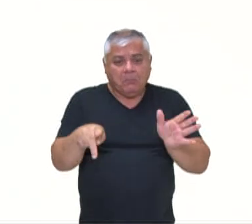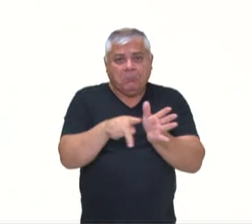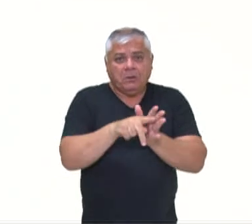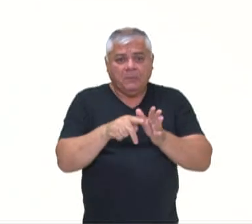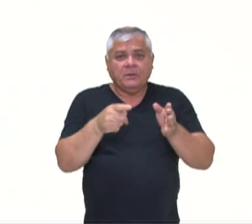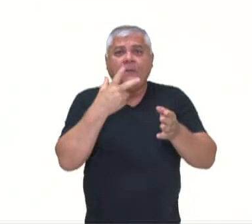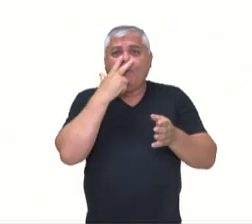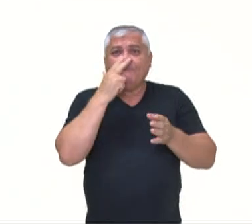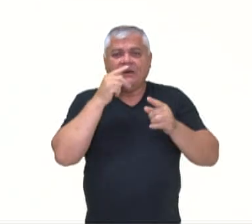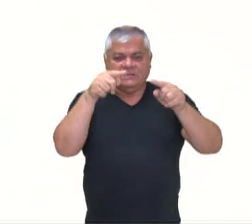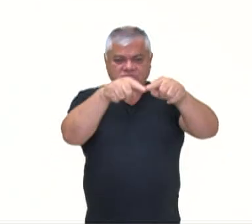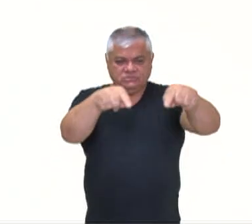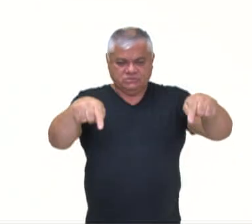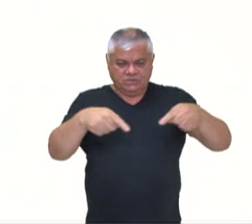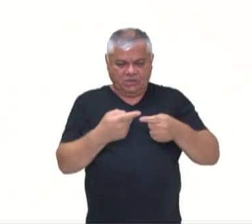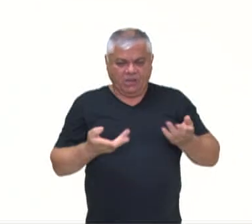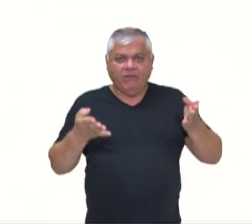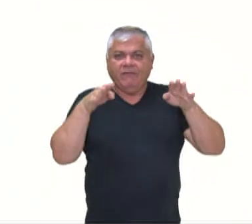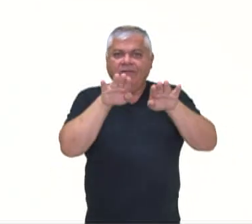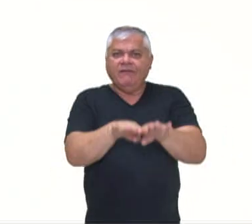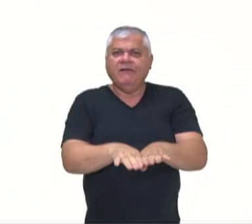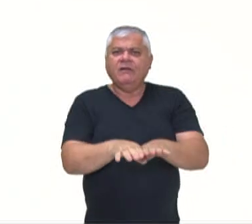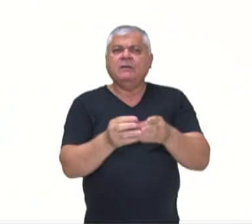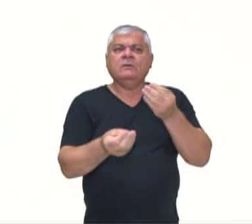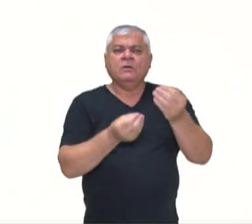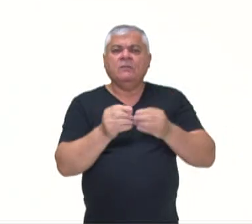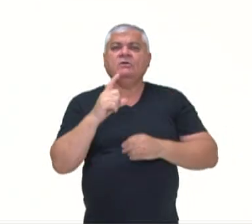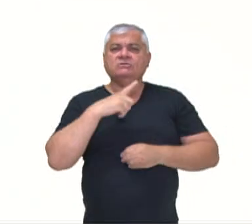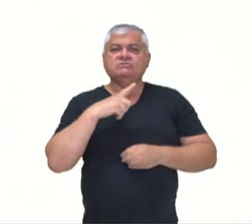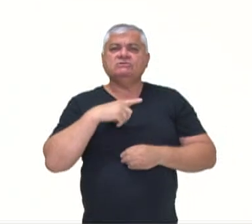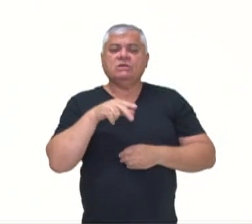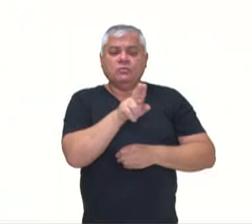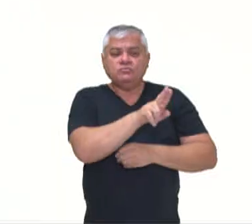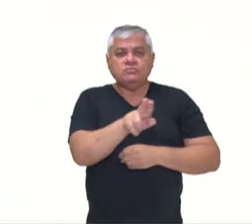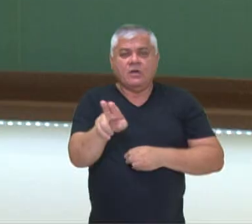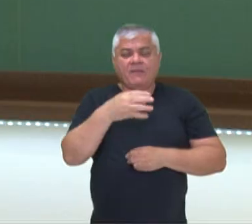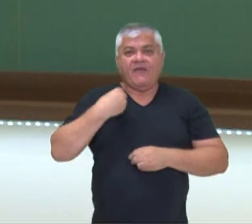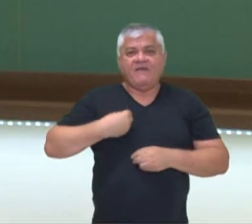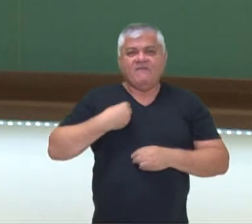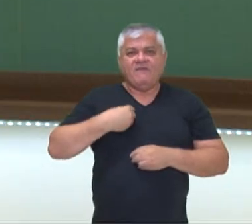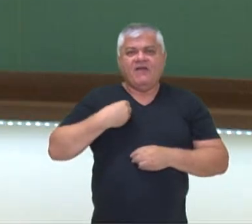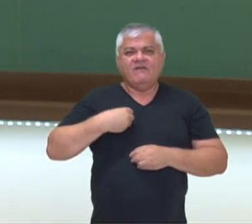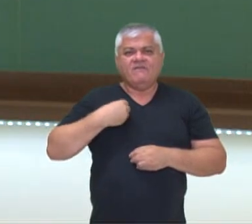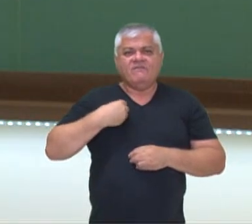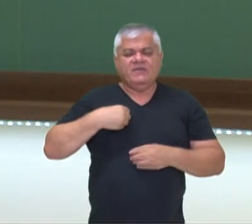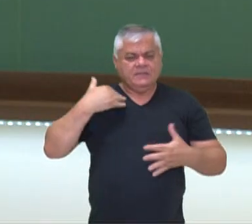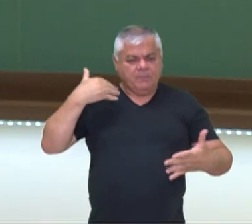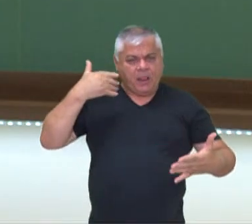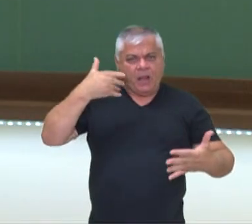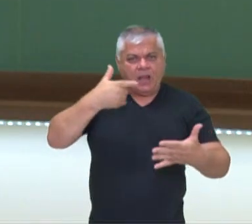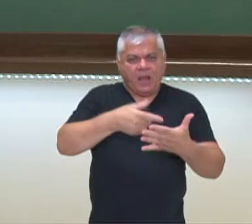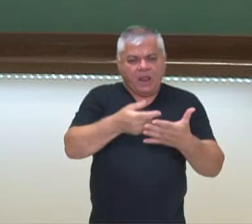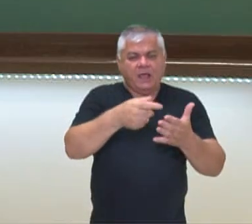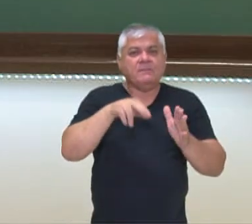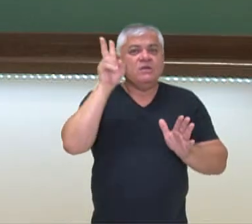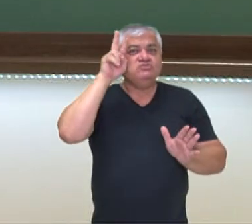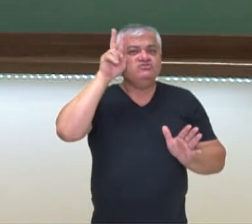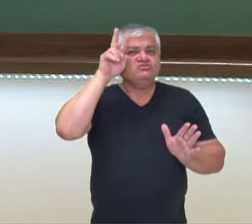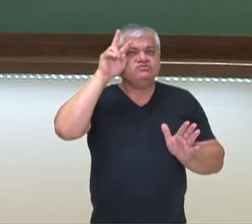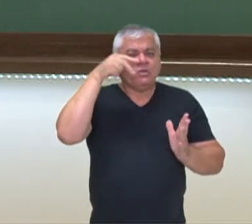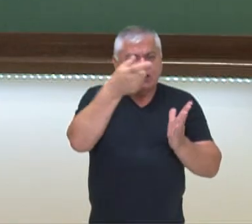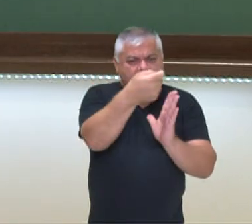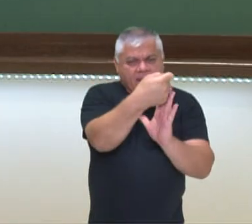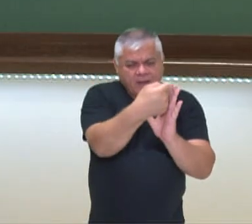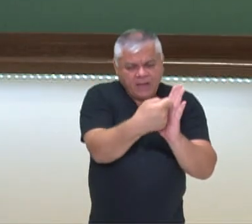tem as escritas explicando, inclusive, aqui, a vida da pessoa. Você praticamente tem uma biografia dela, explicando quem que está ali enterrado e por que